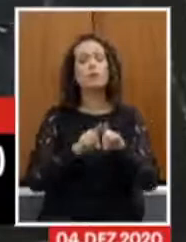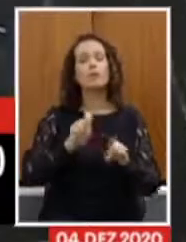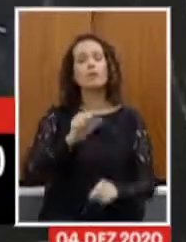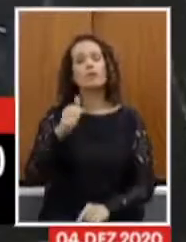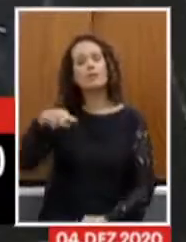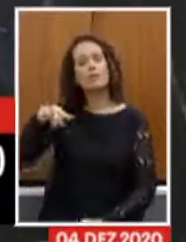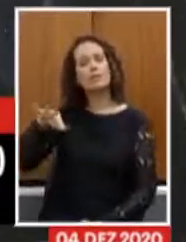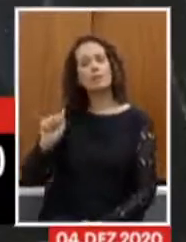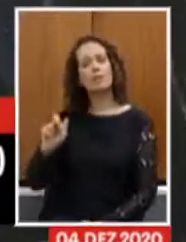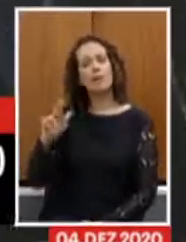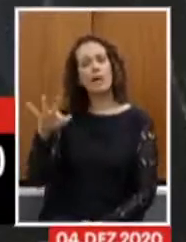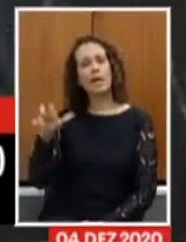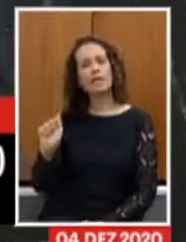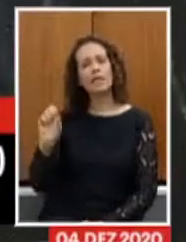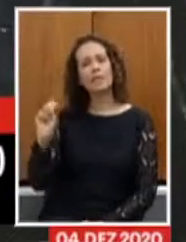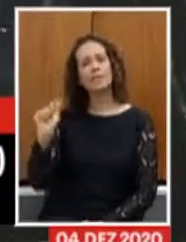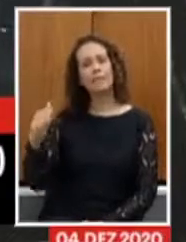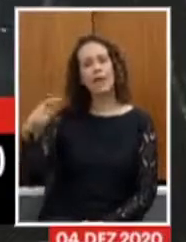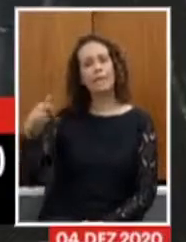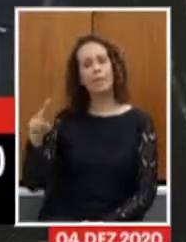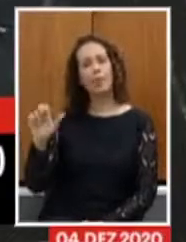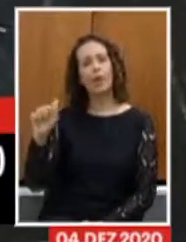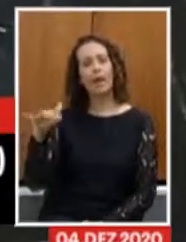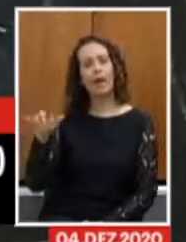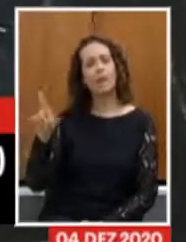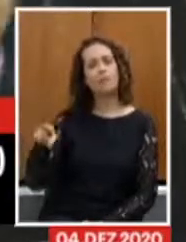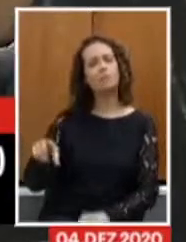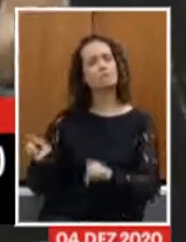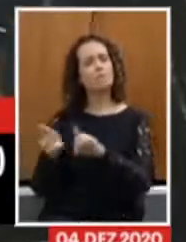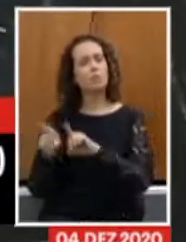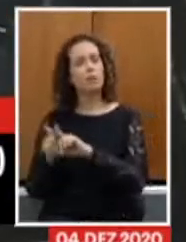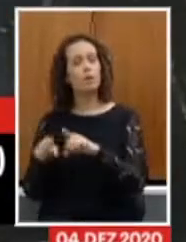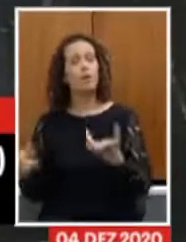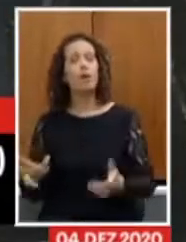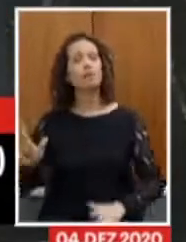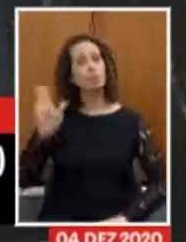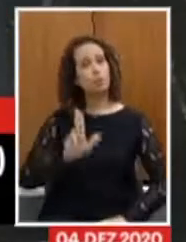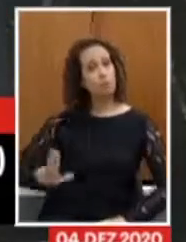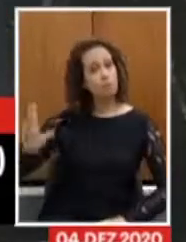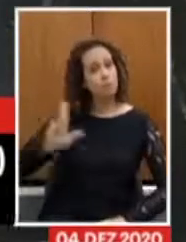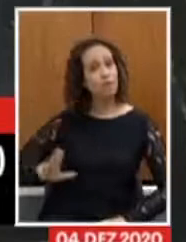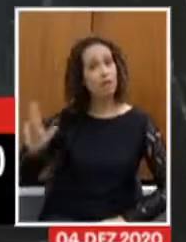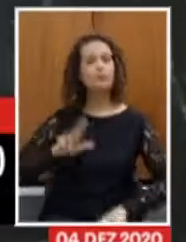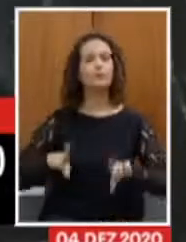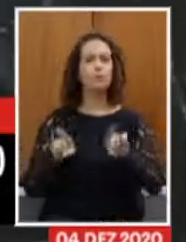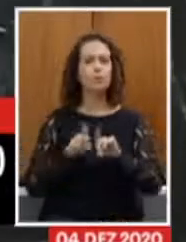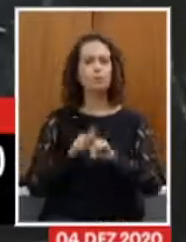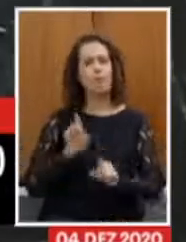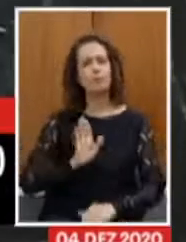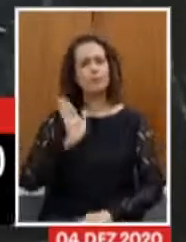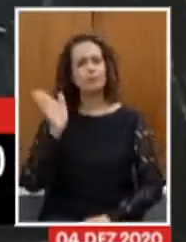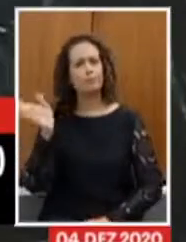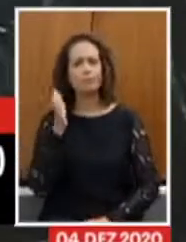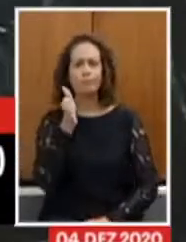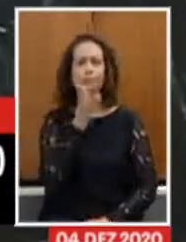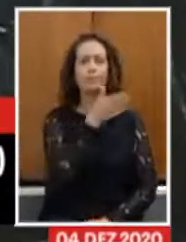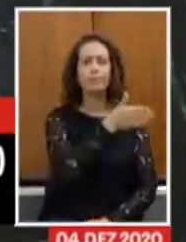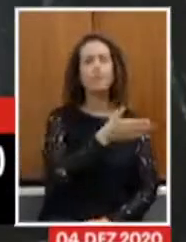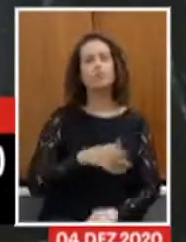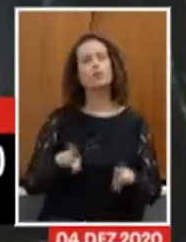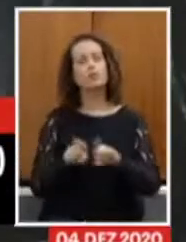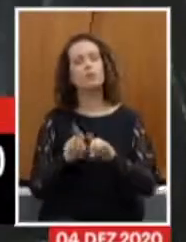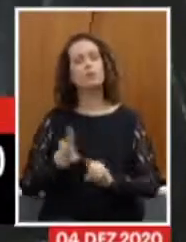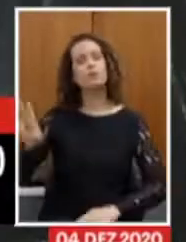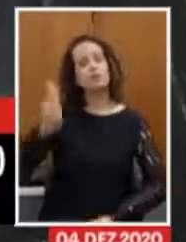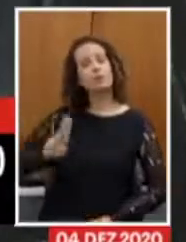Sapucaí, que é o berço da inovação, e também da mesma forma, fomos a Uberlândia, da mesma forma, também na